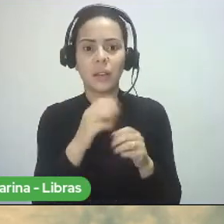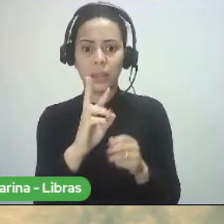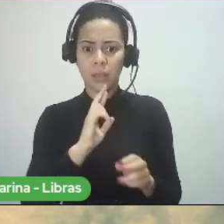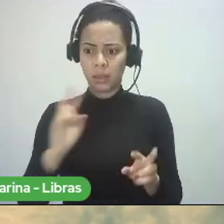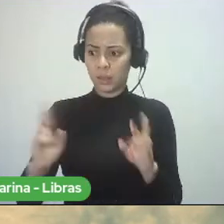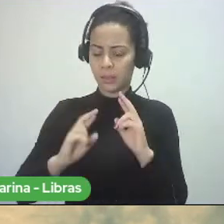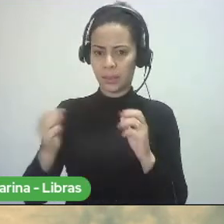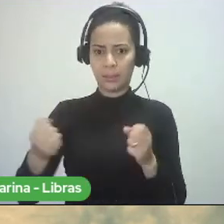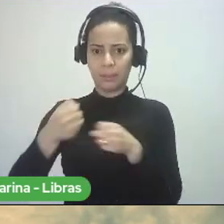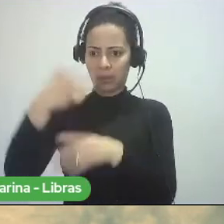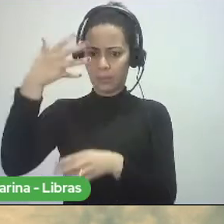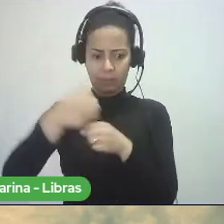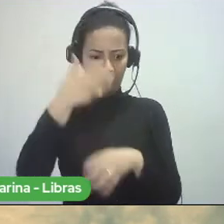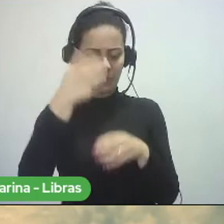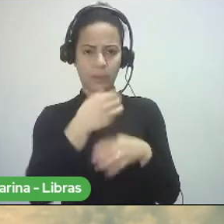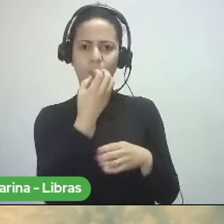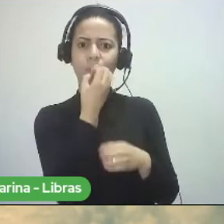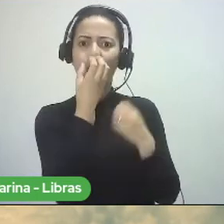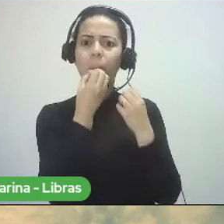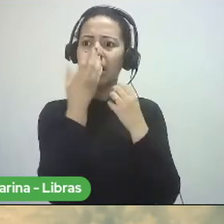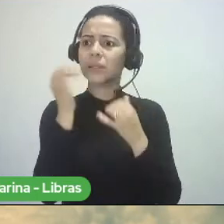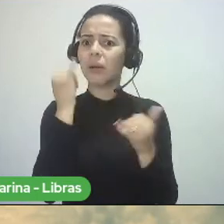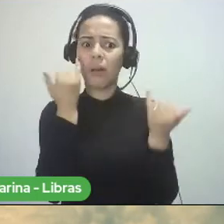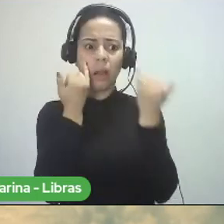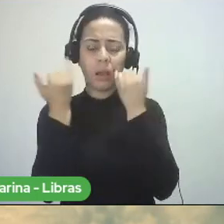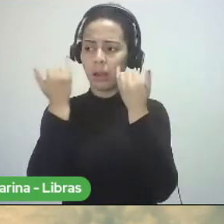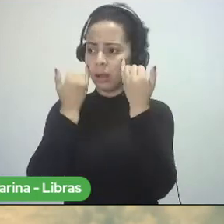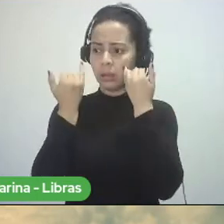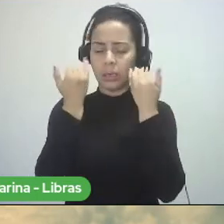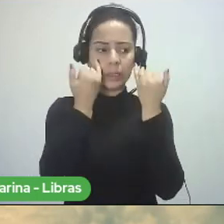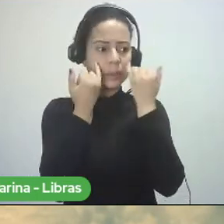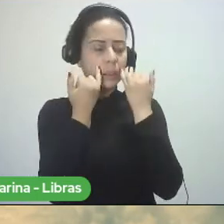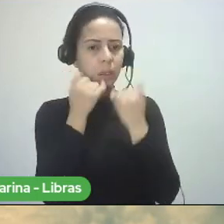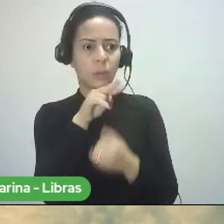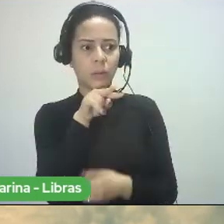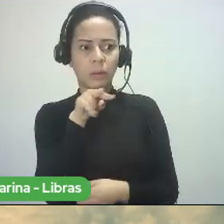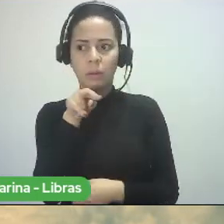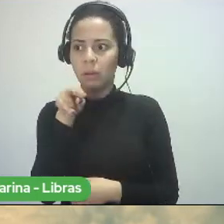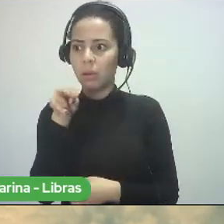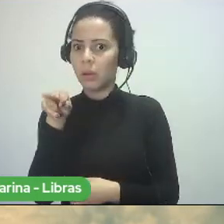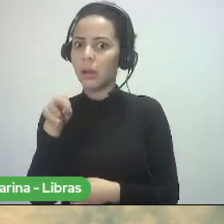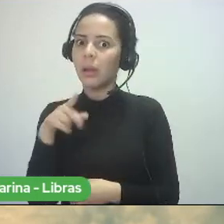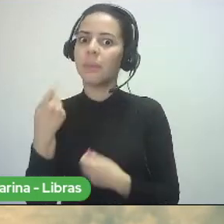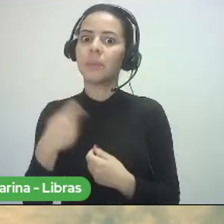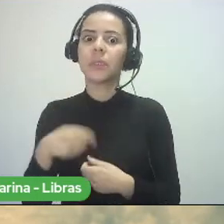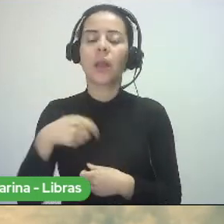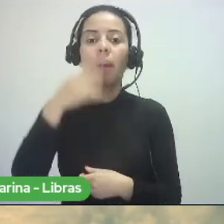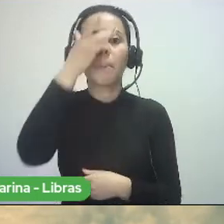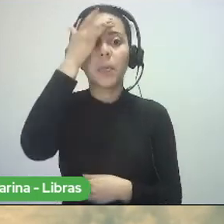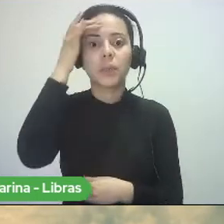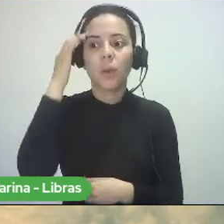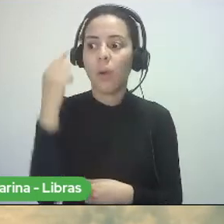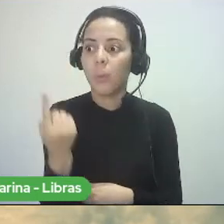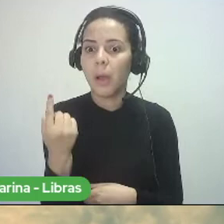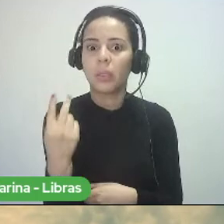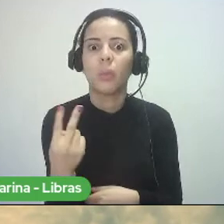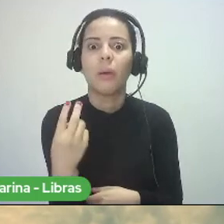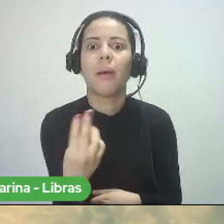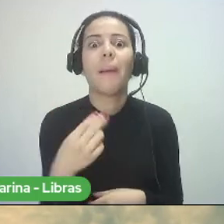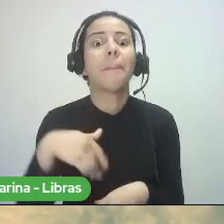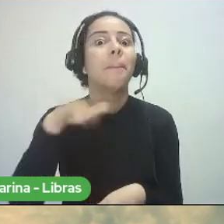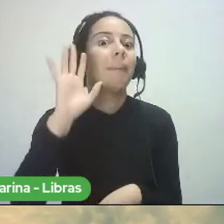partiu sabendo que a gente precisa de, no mínimo, um par de facilitadoras, né? Ou até mesmo